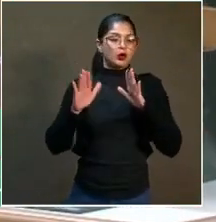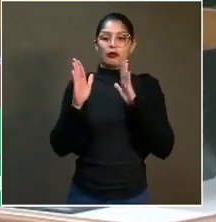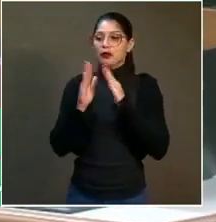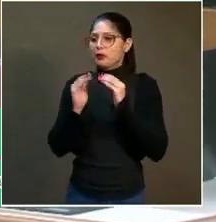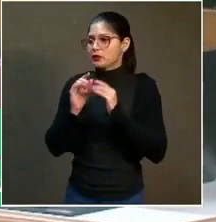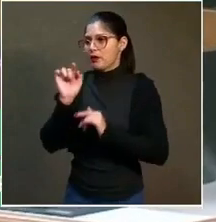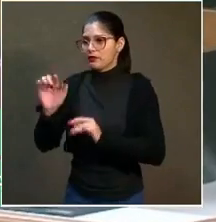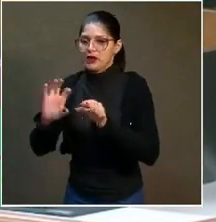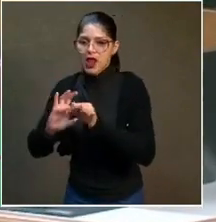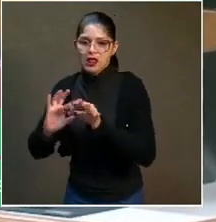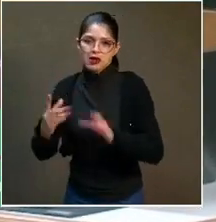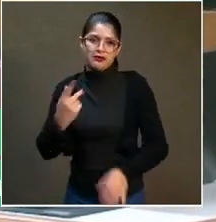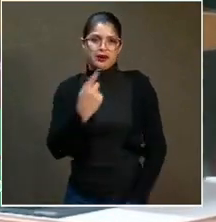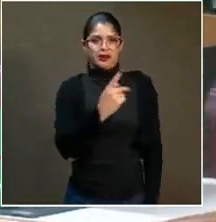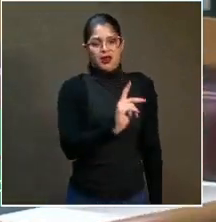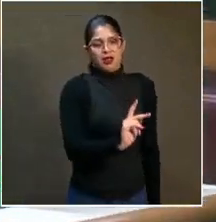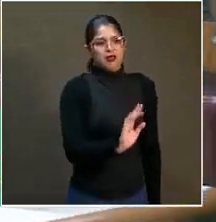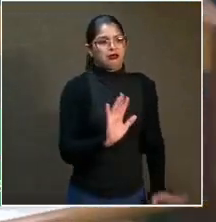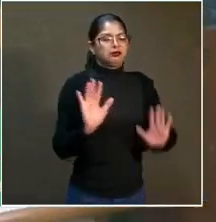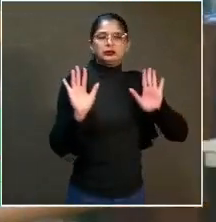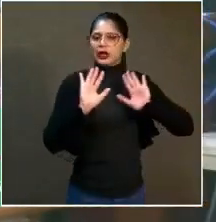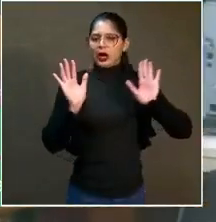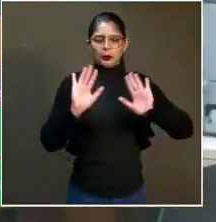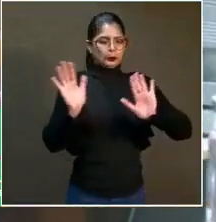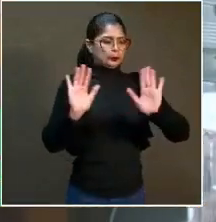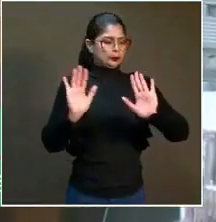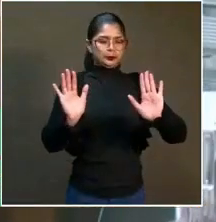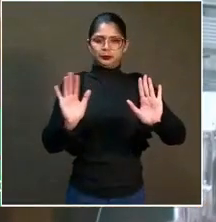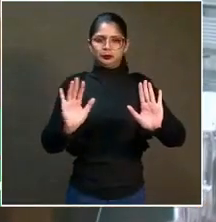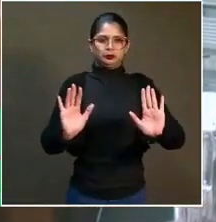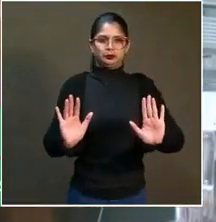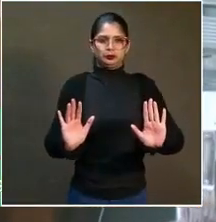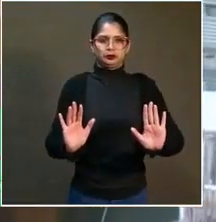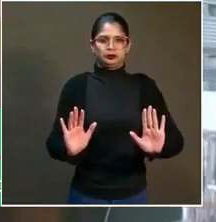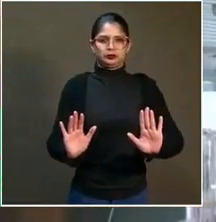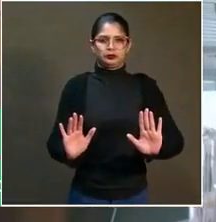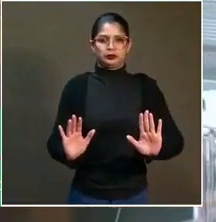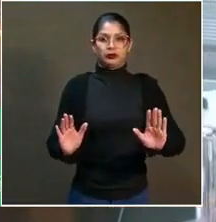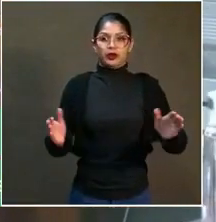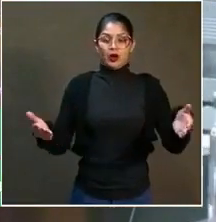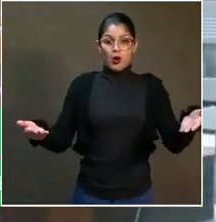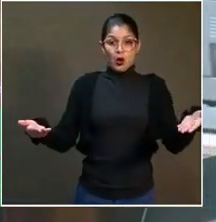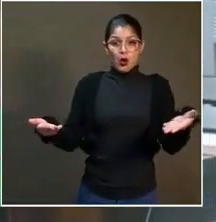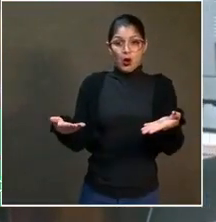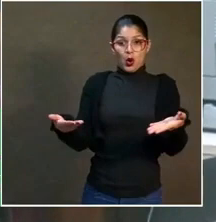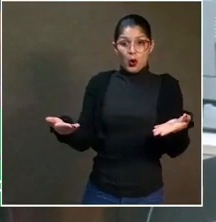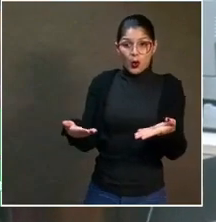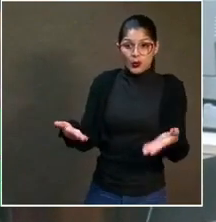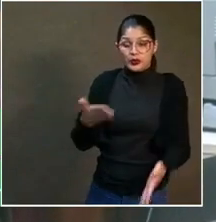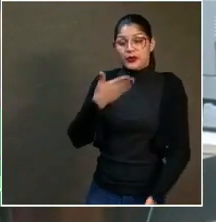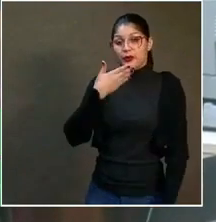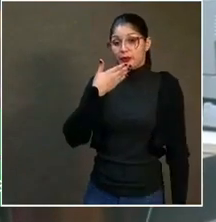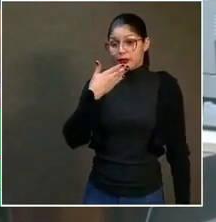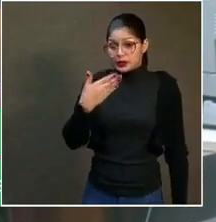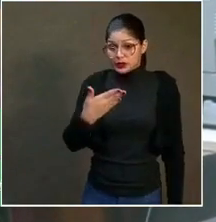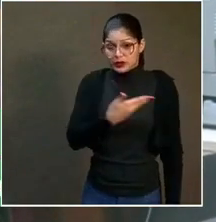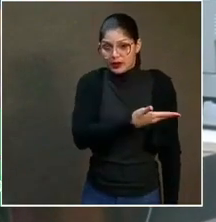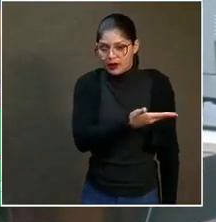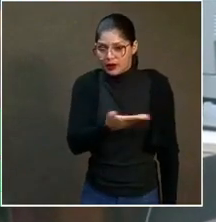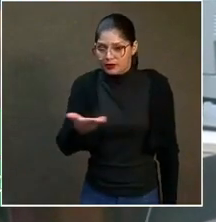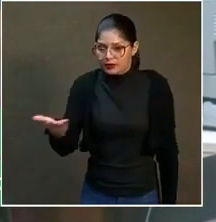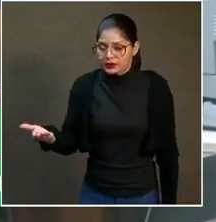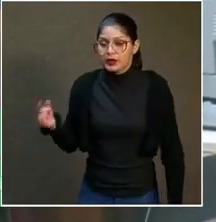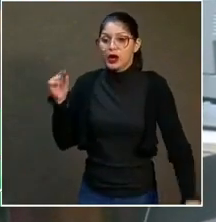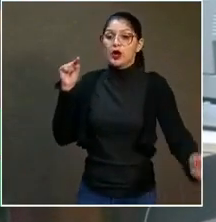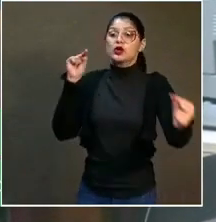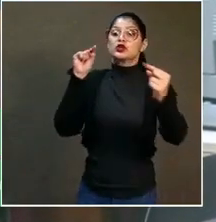absolvição. Não vim pedir absolvição. E tudo que hoje vou pedir a Vossas Excelências é o que está de